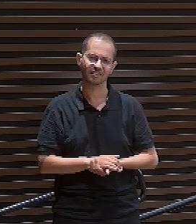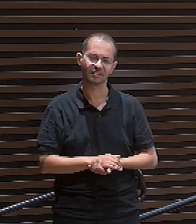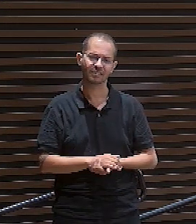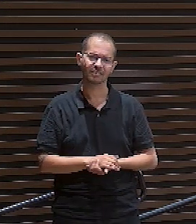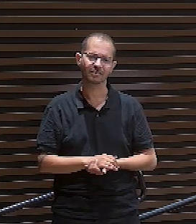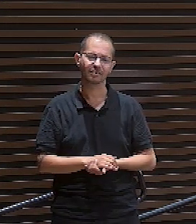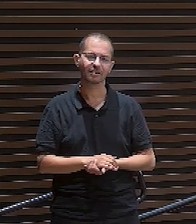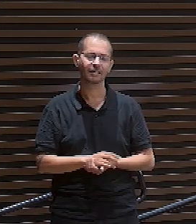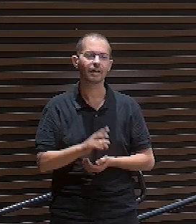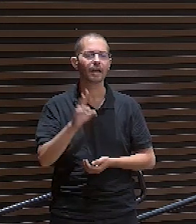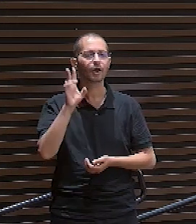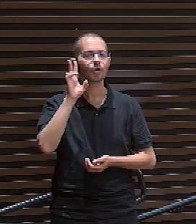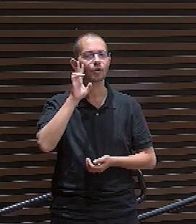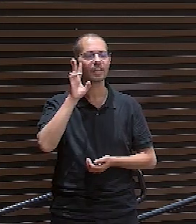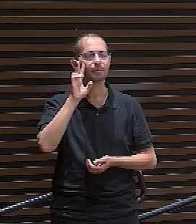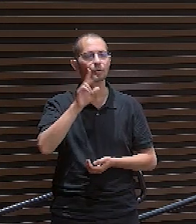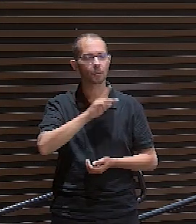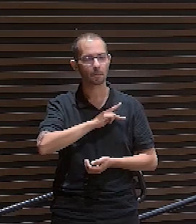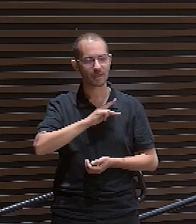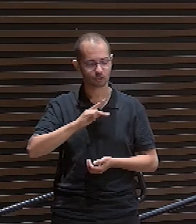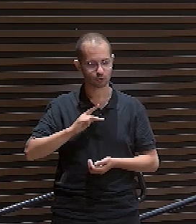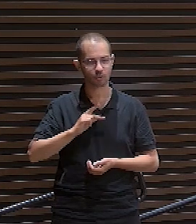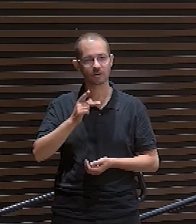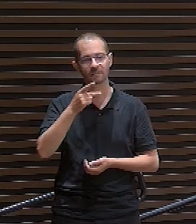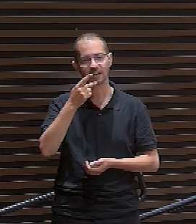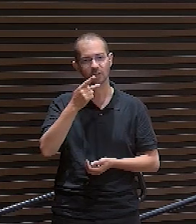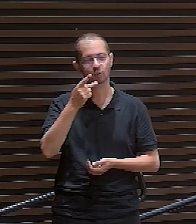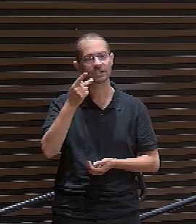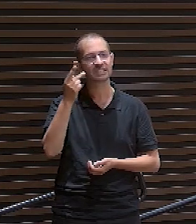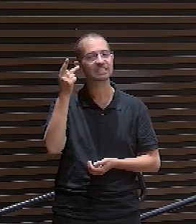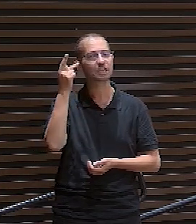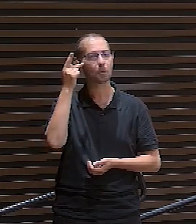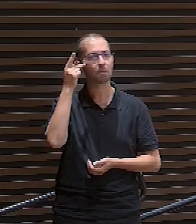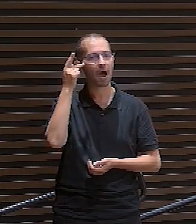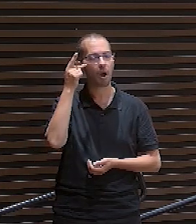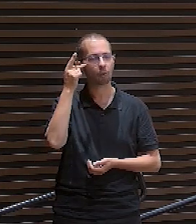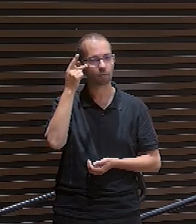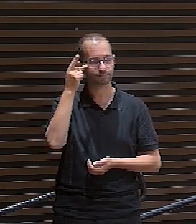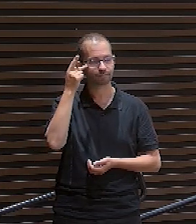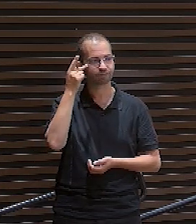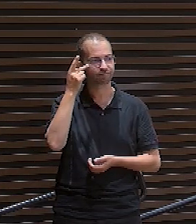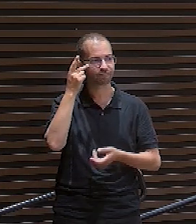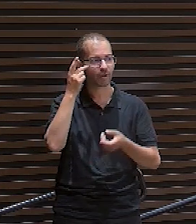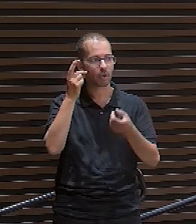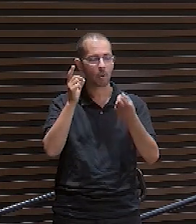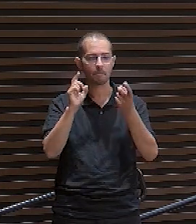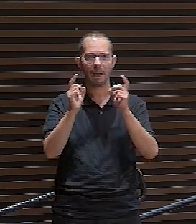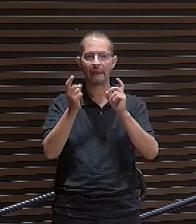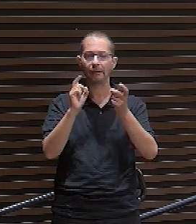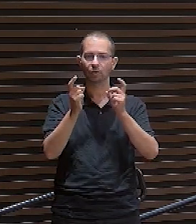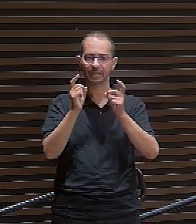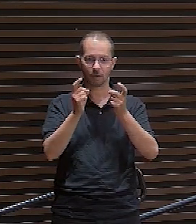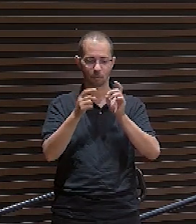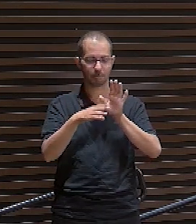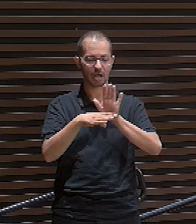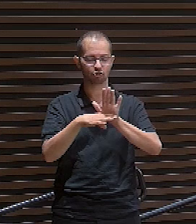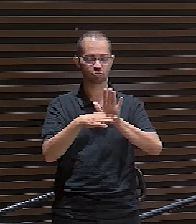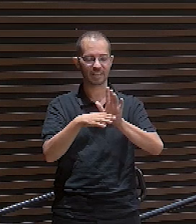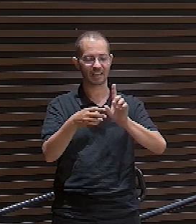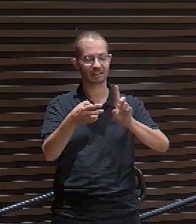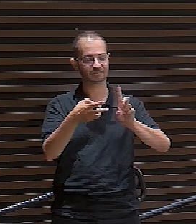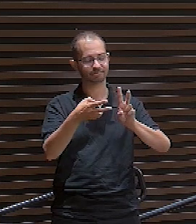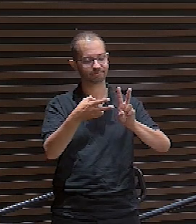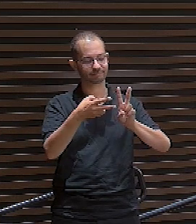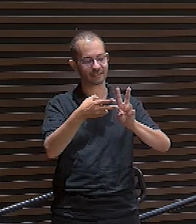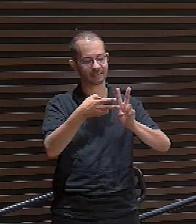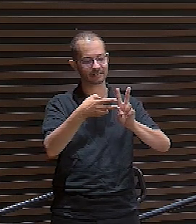Eu me lembro de um pastor me contando que lá em São Paulo, numa reunião, porque era para ajudar os índios, vieram mais